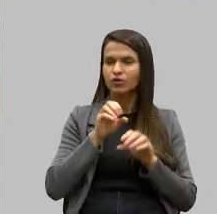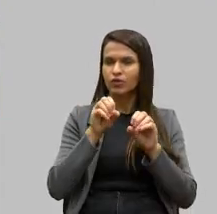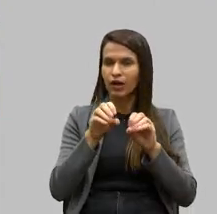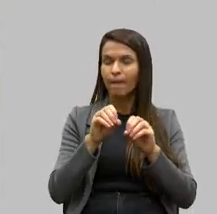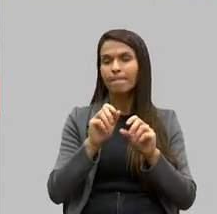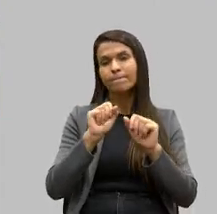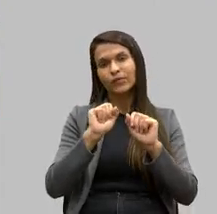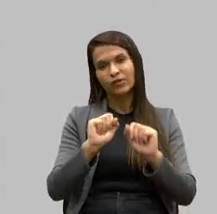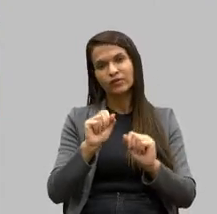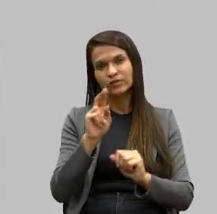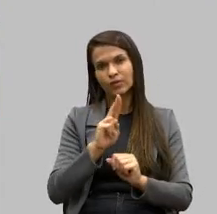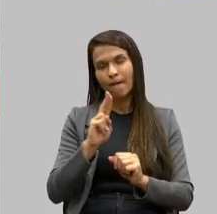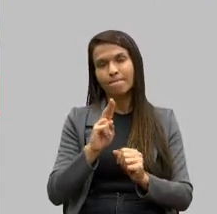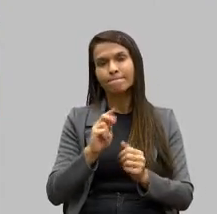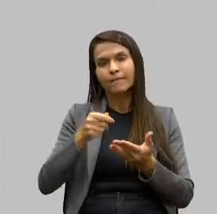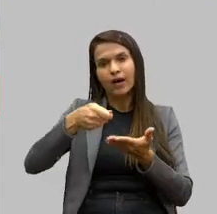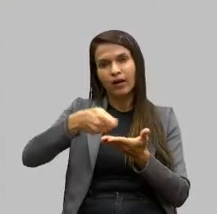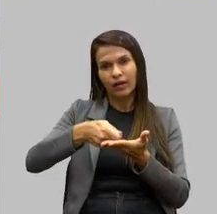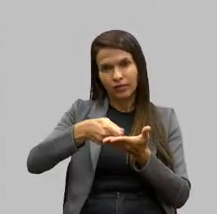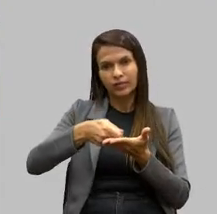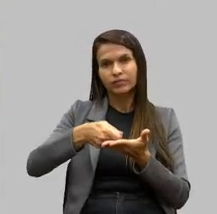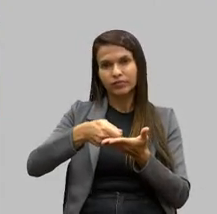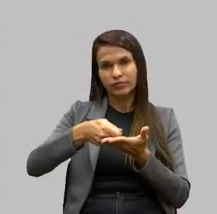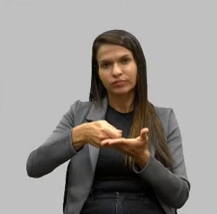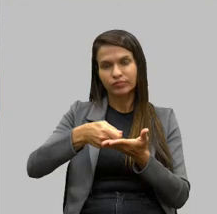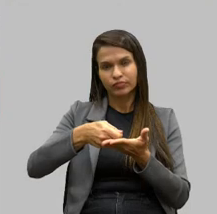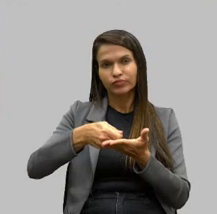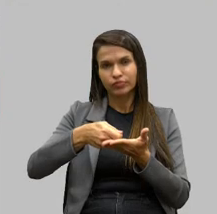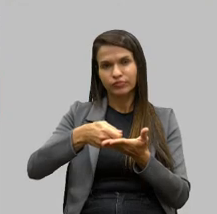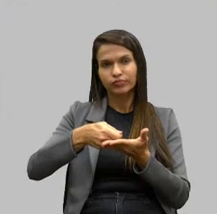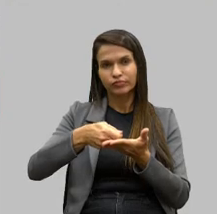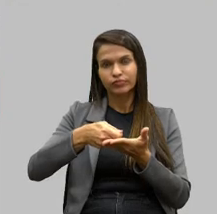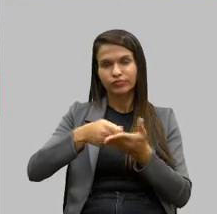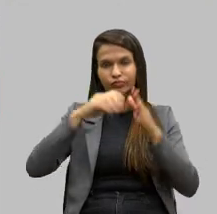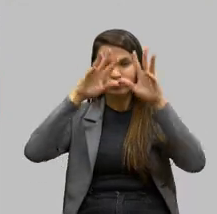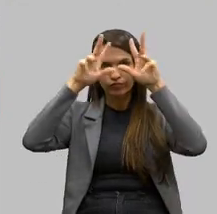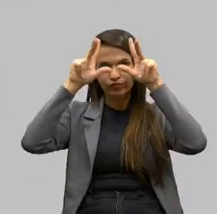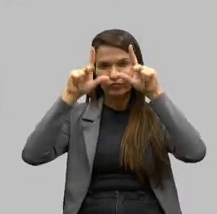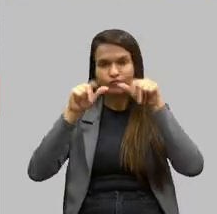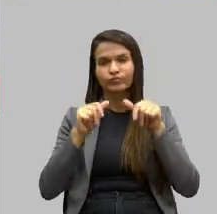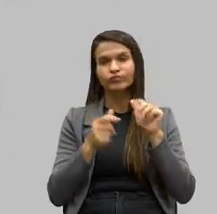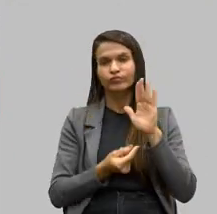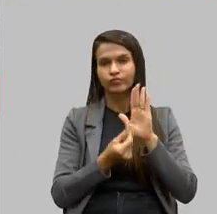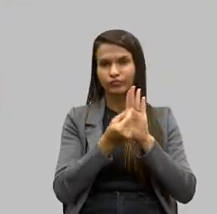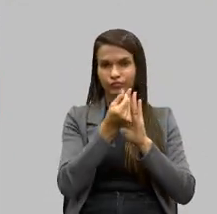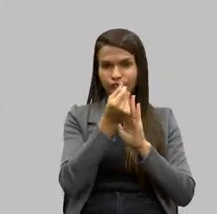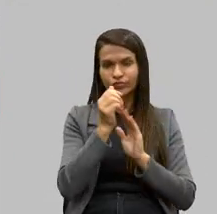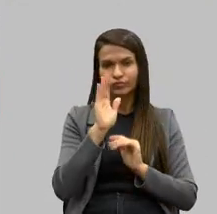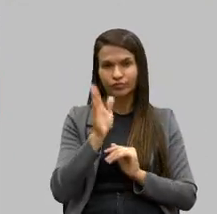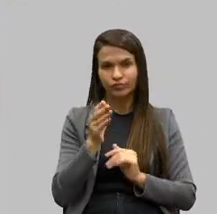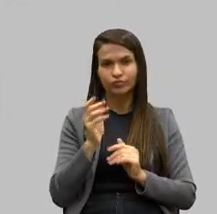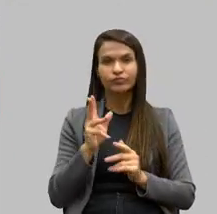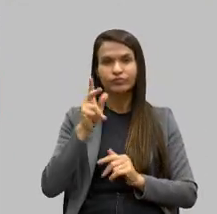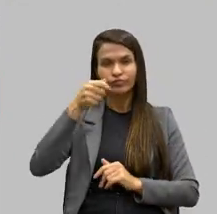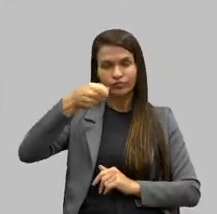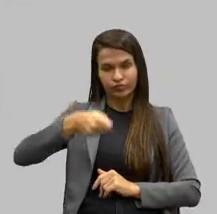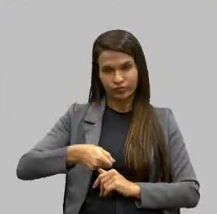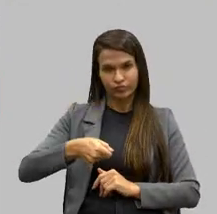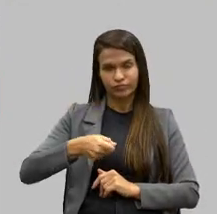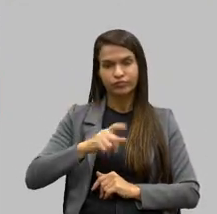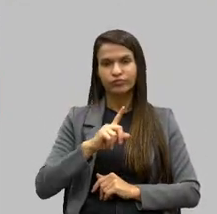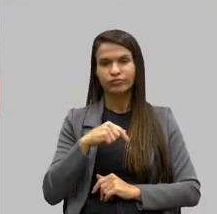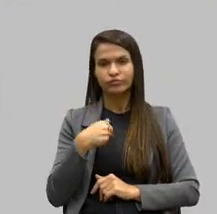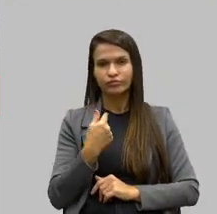utilizado para pagamento de pessoal-meio, o Tribunal de Contas do Estado já definiu sobre isso, mas a gente